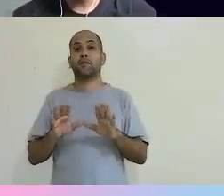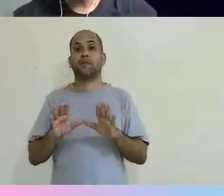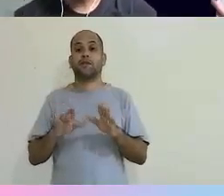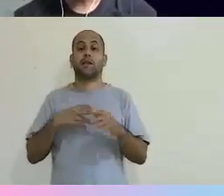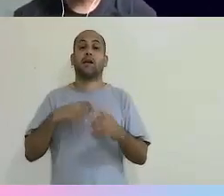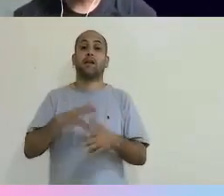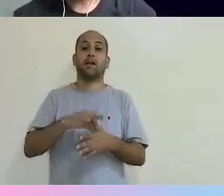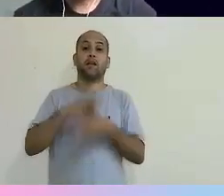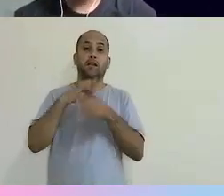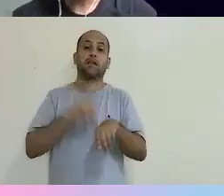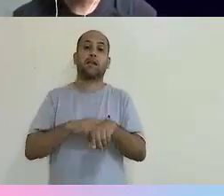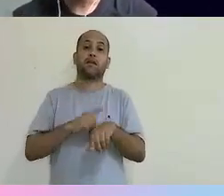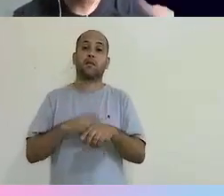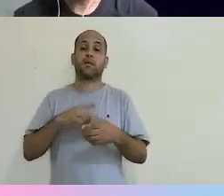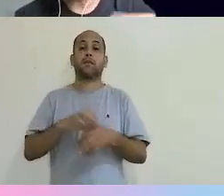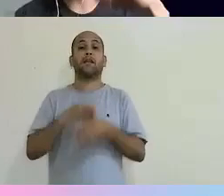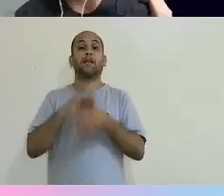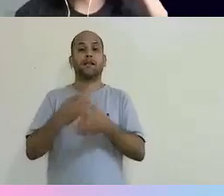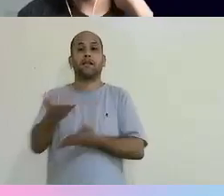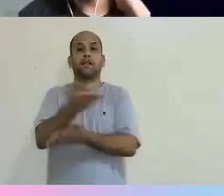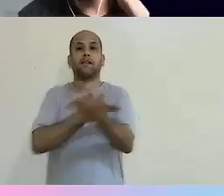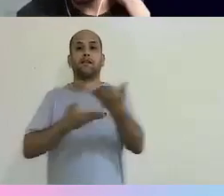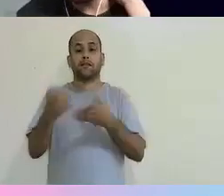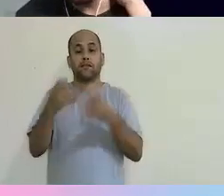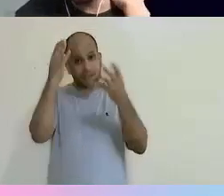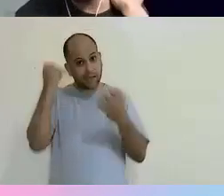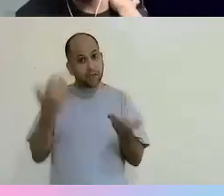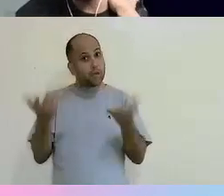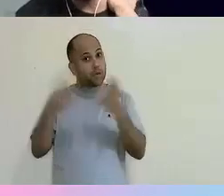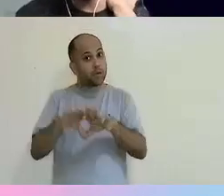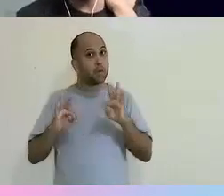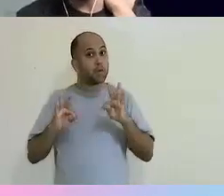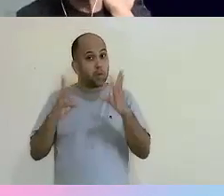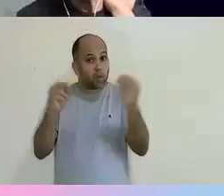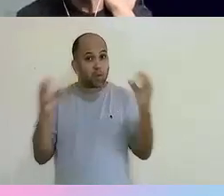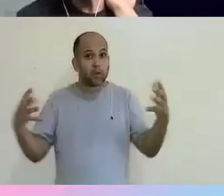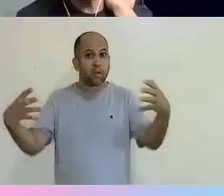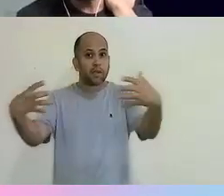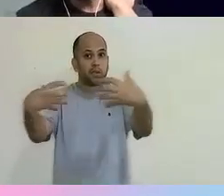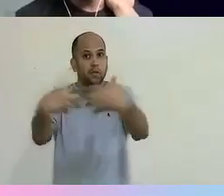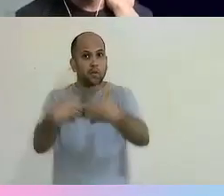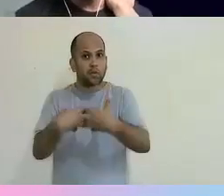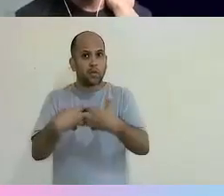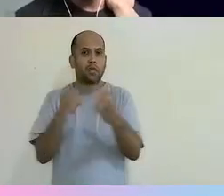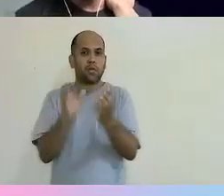o líder empático, que sabe incluir a todos ali nas ações do dia a dia.